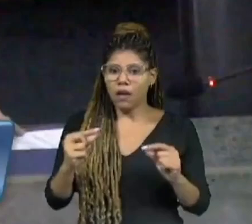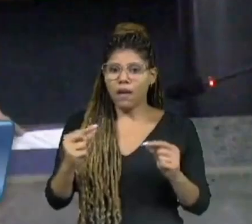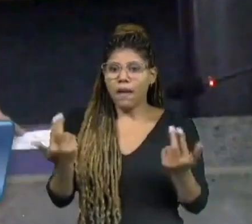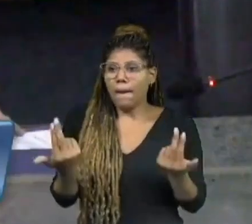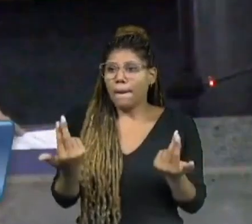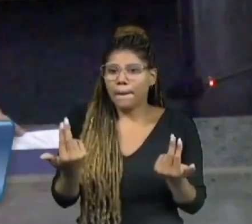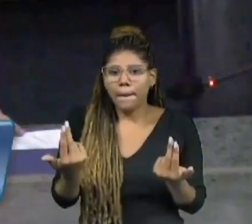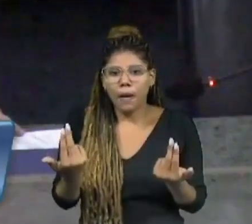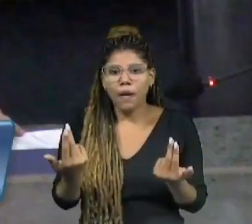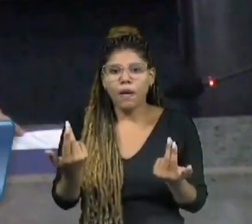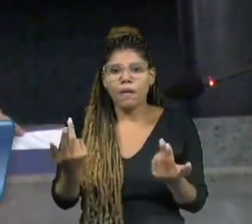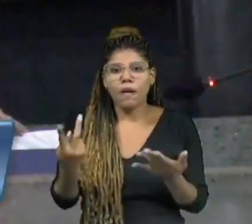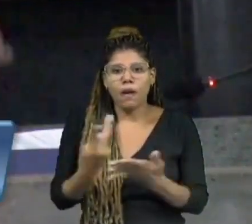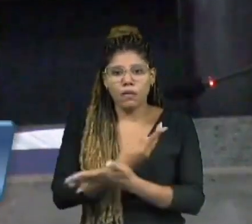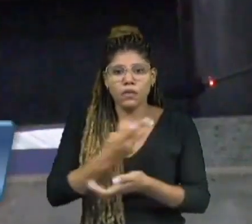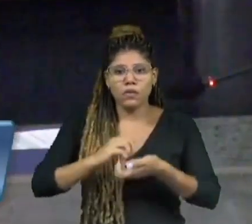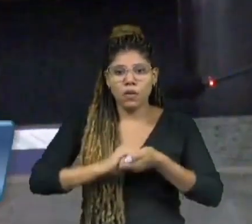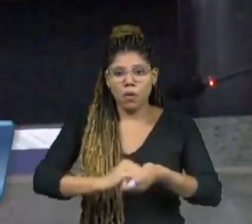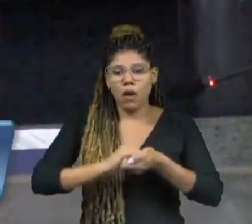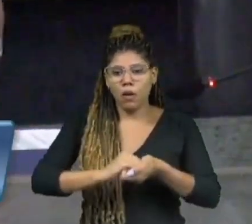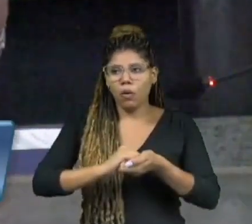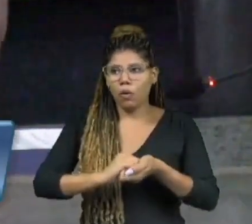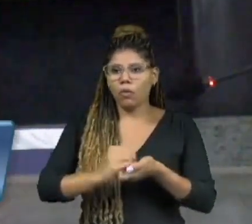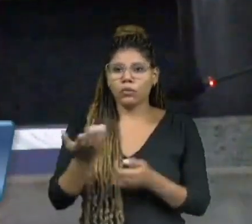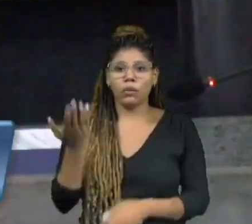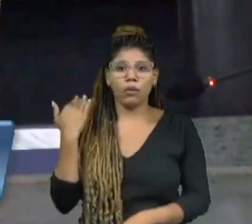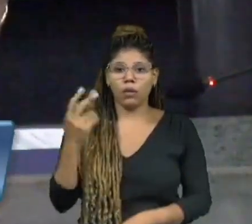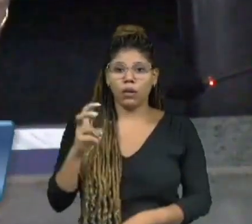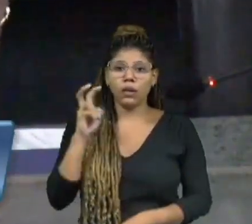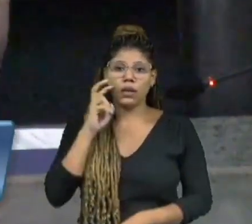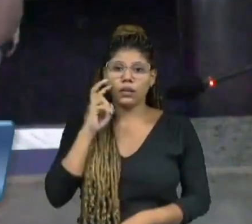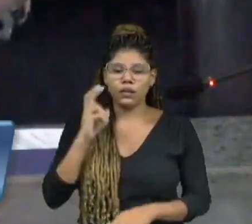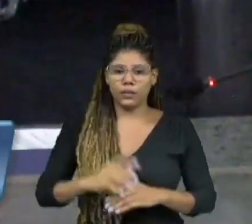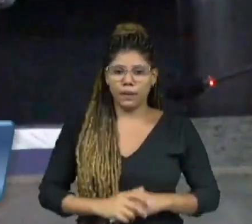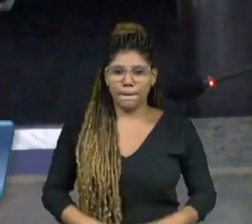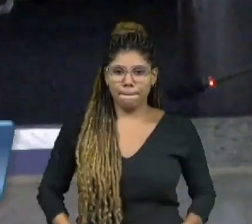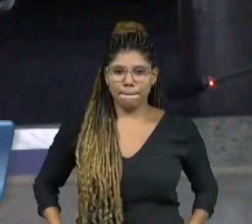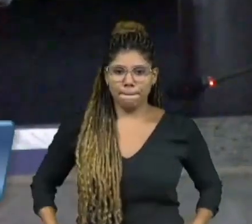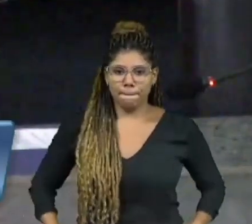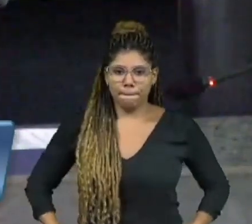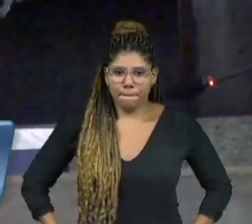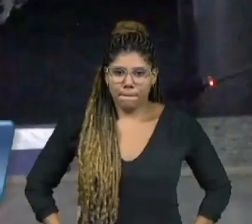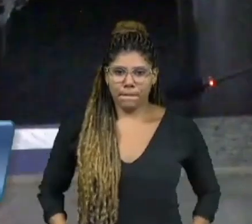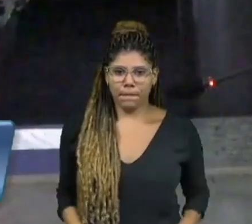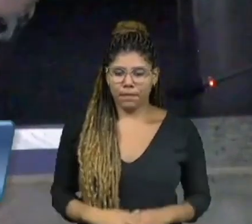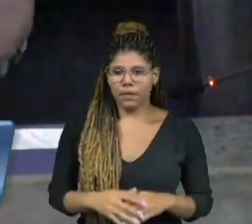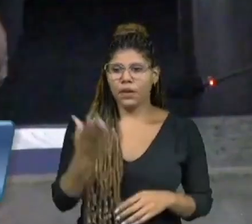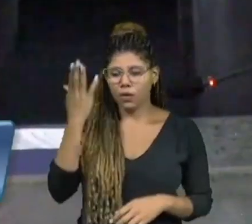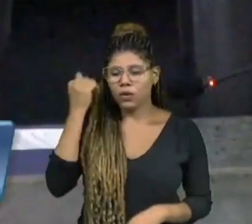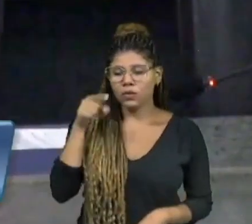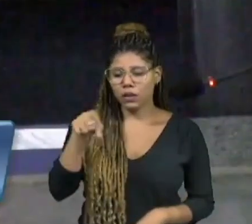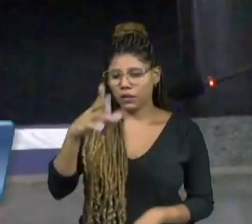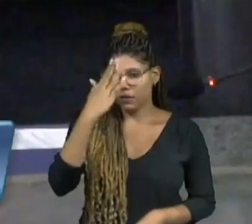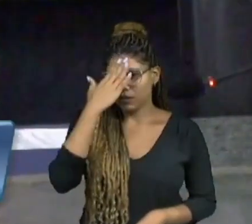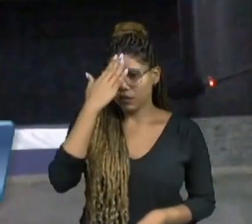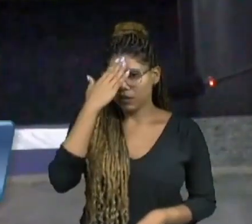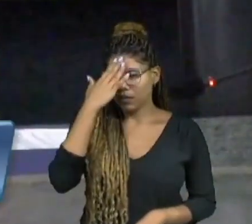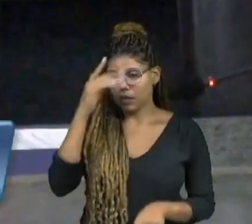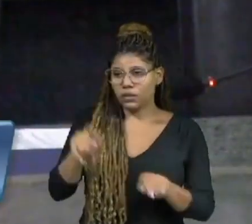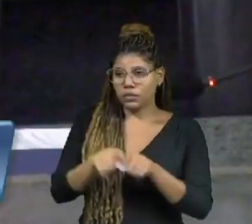foi atropelado um acordo dessa casa legislativa. Sei que Vossa Excelência entende e acata o